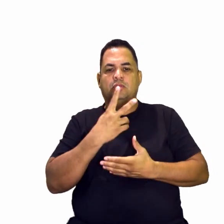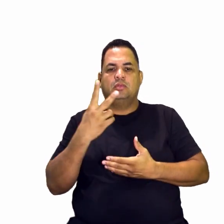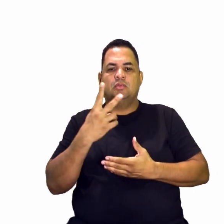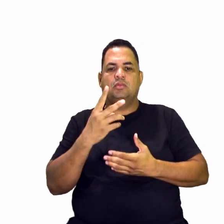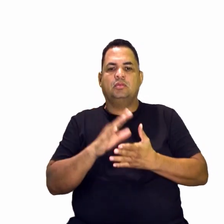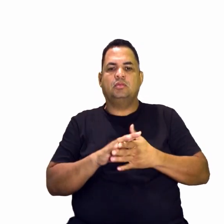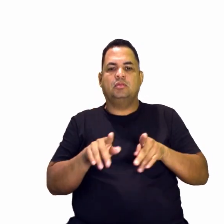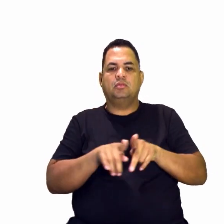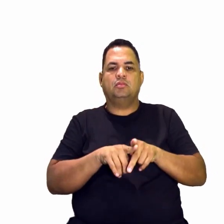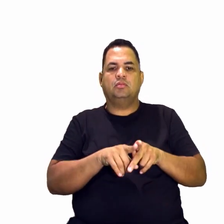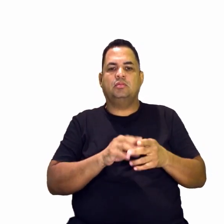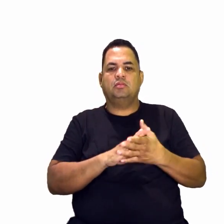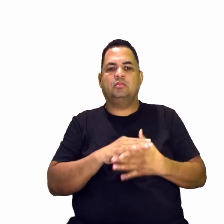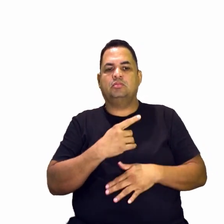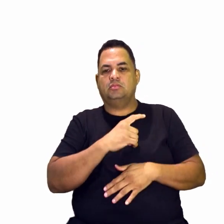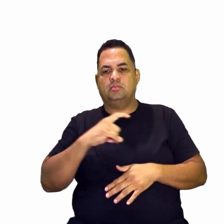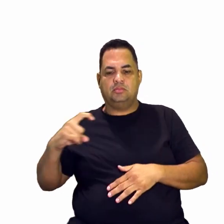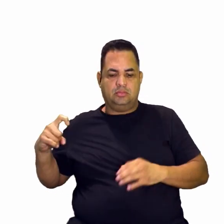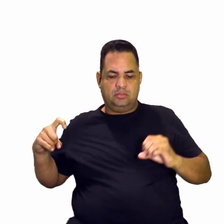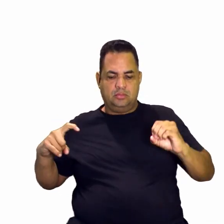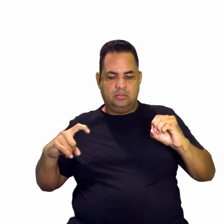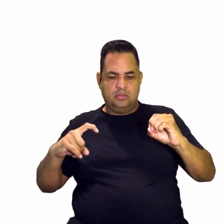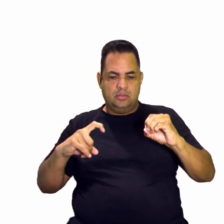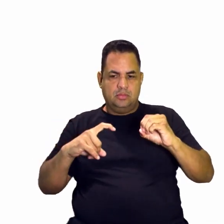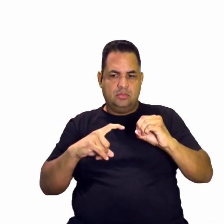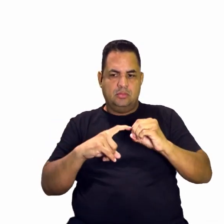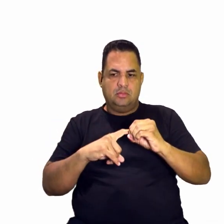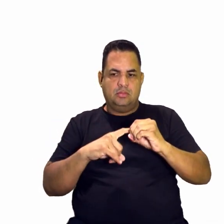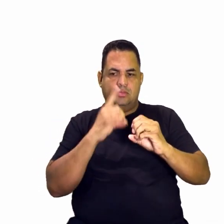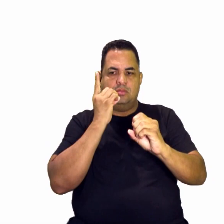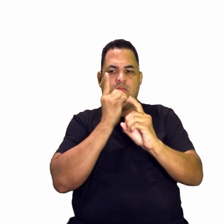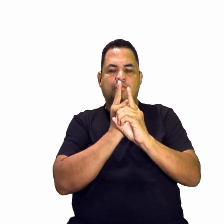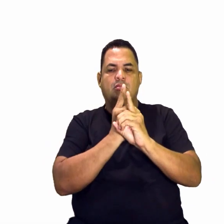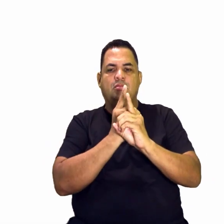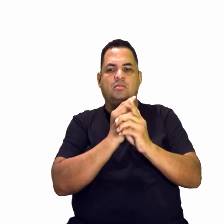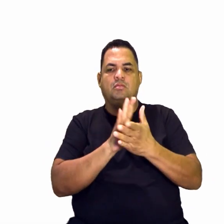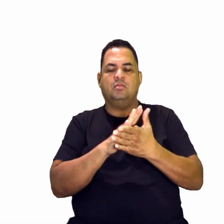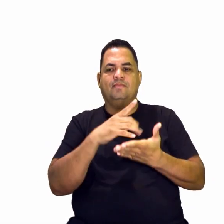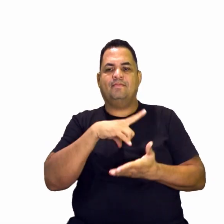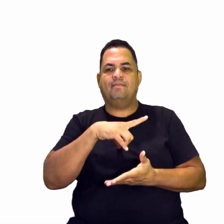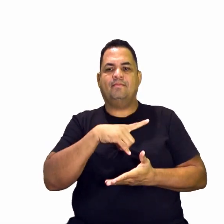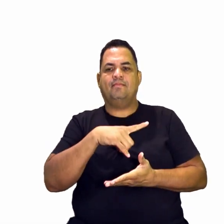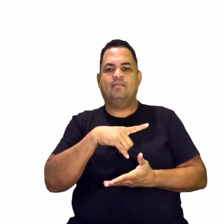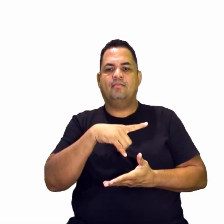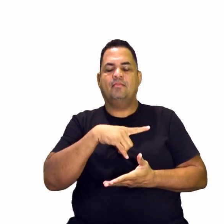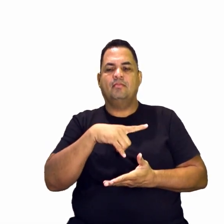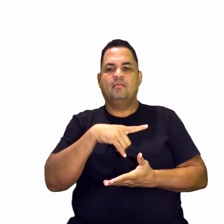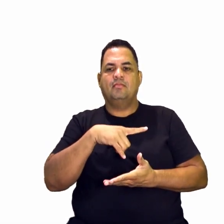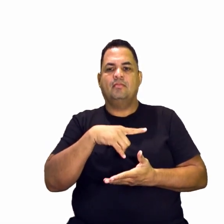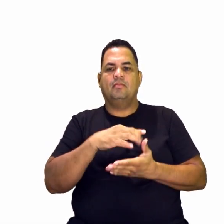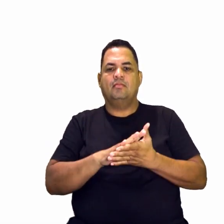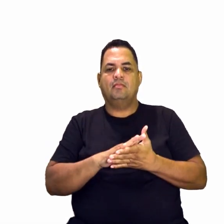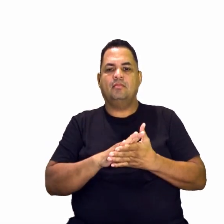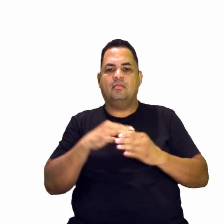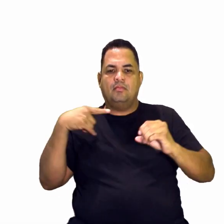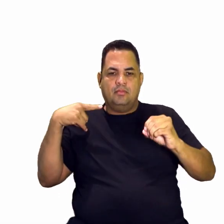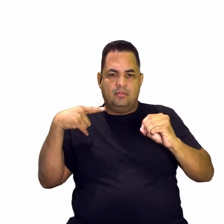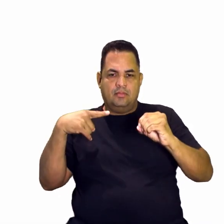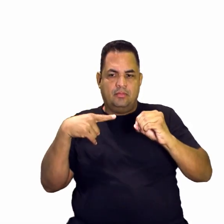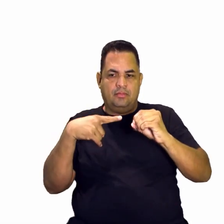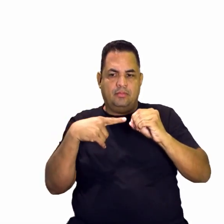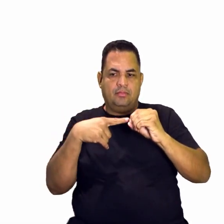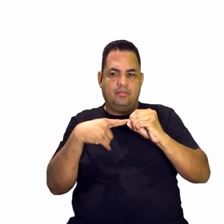núcleos, tanto do espermatozoide quanto do óvulo, se encontrem, você vai ter que ter a penetração